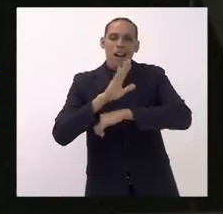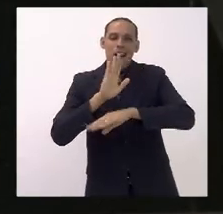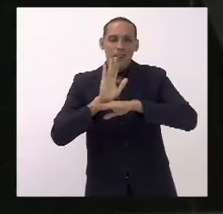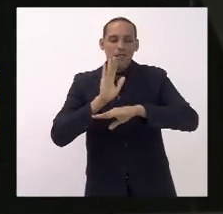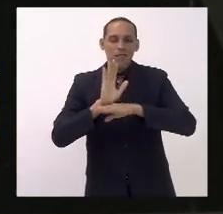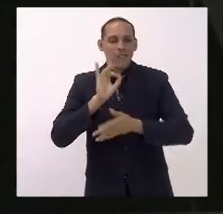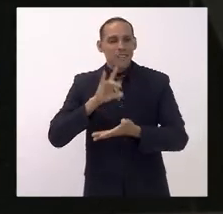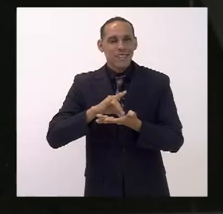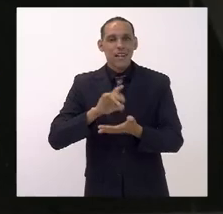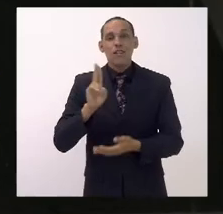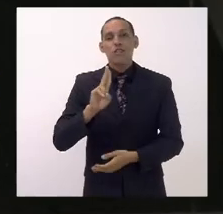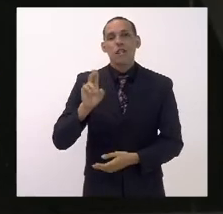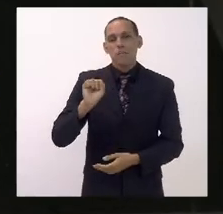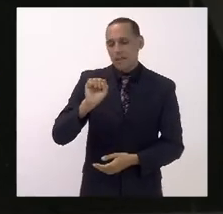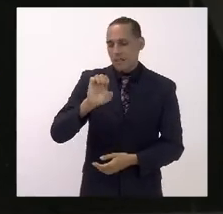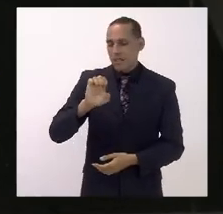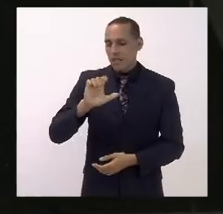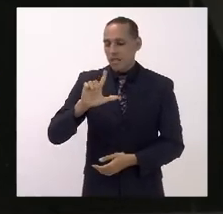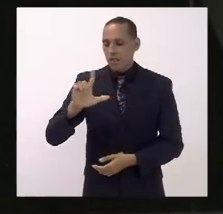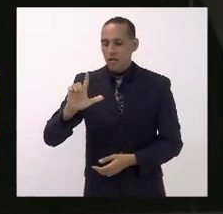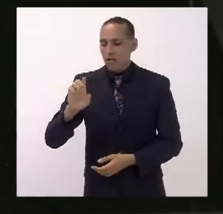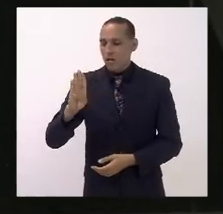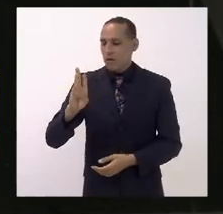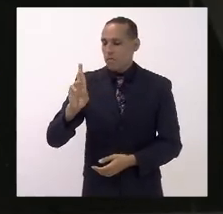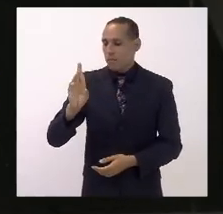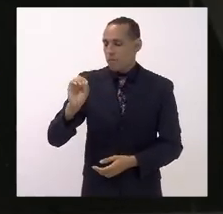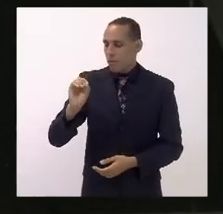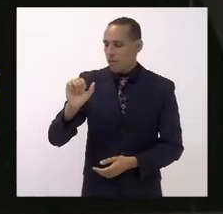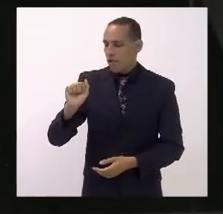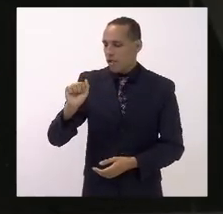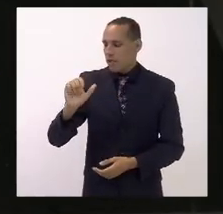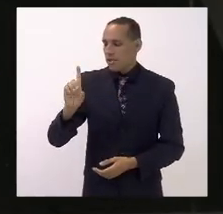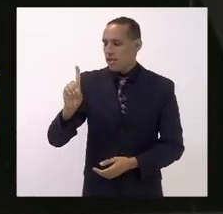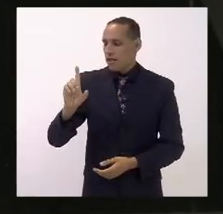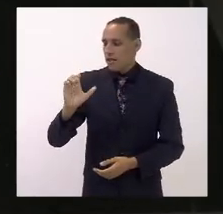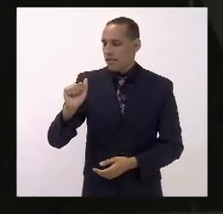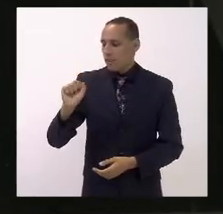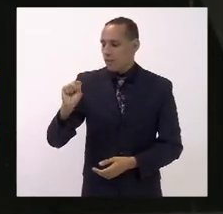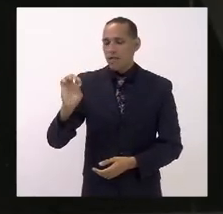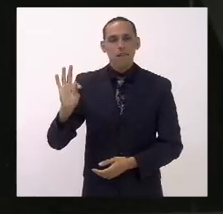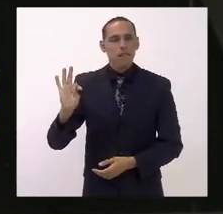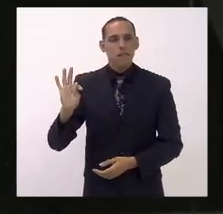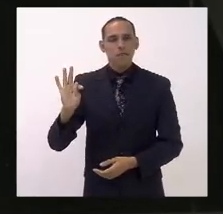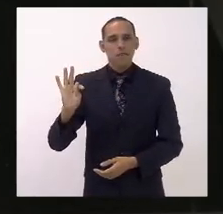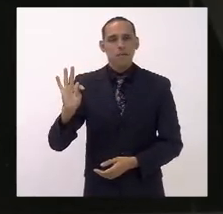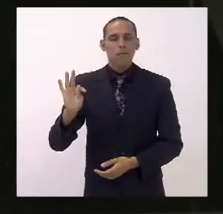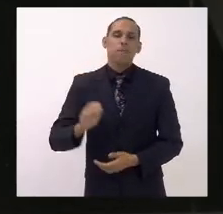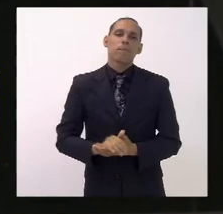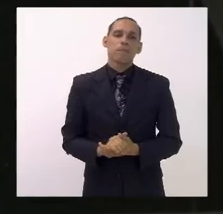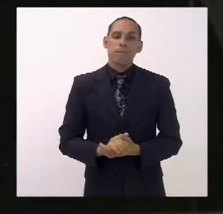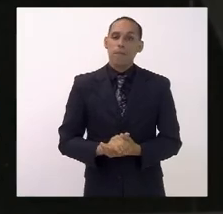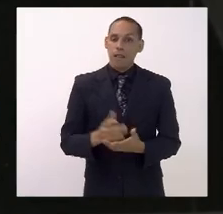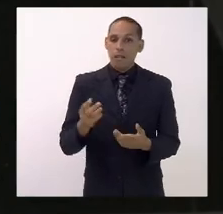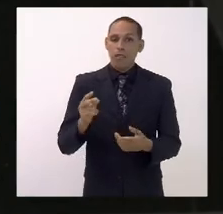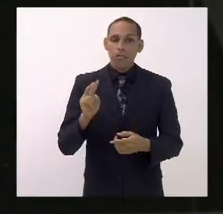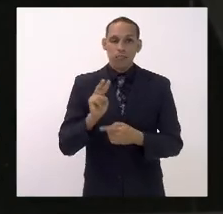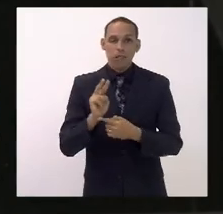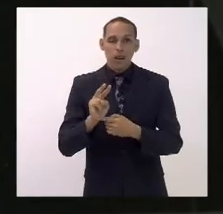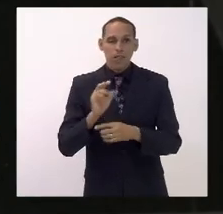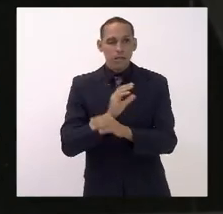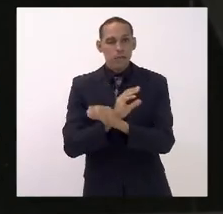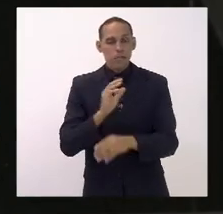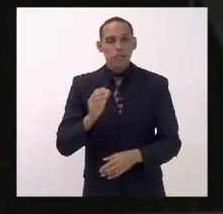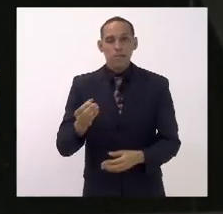né, chamada Cell Broadcast, não é, um levantamento que, inclusive, a nossa Defesa Civil, ela